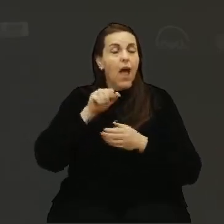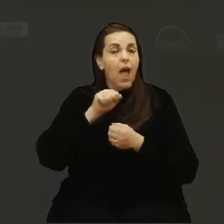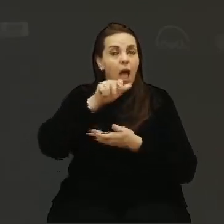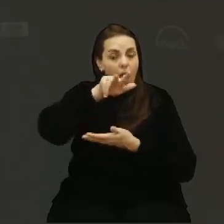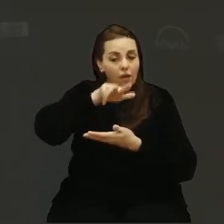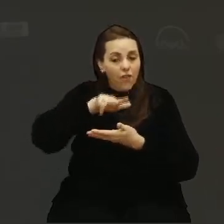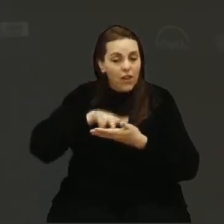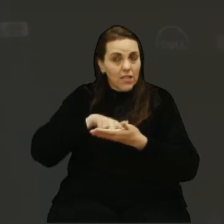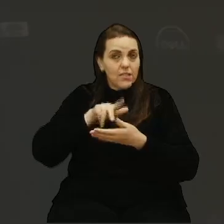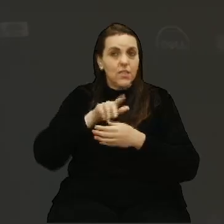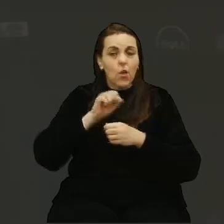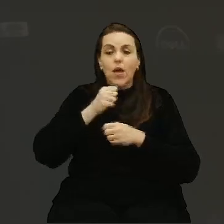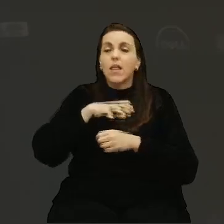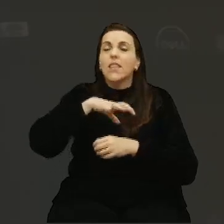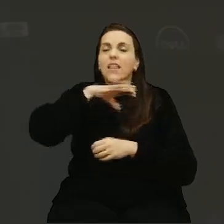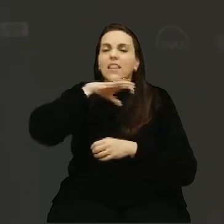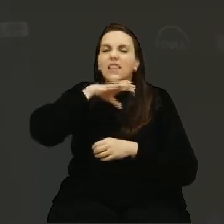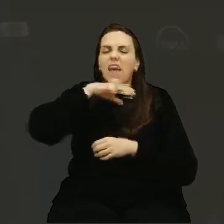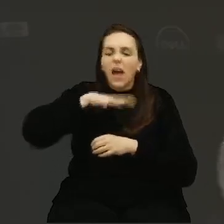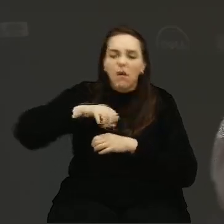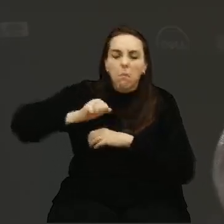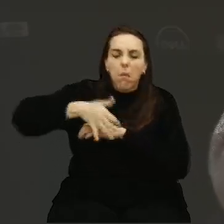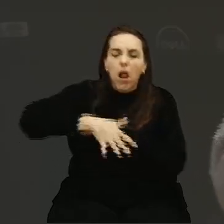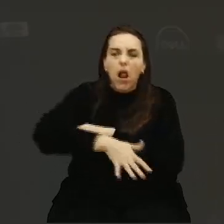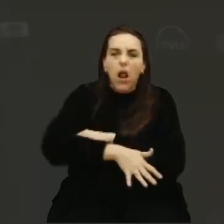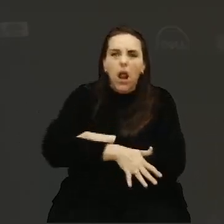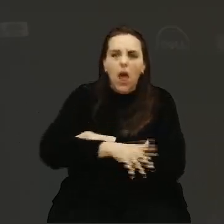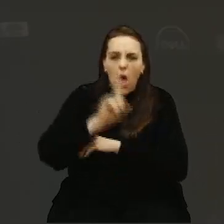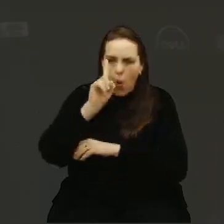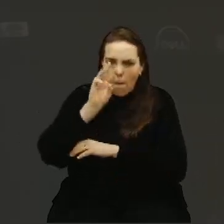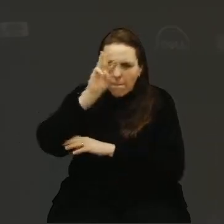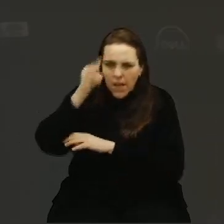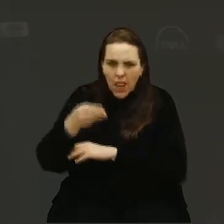geológica e pagar R$1 milhão, é só assinar o cheque?